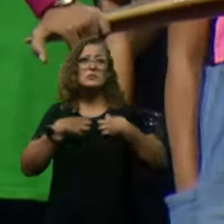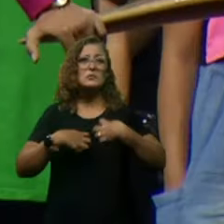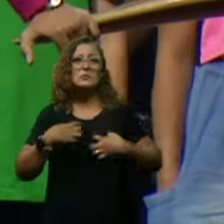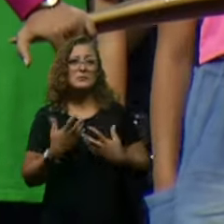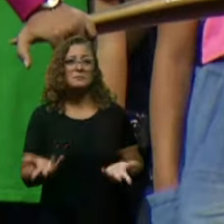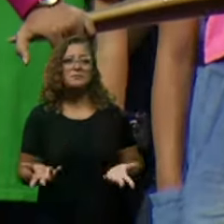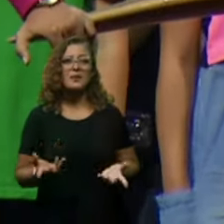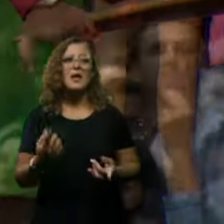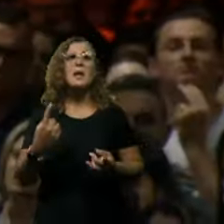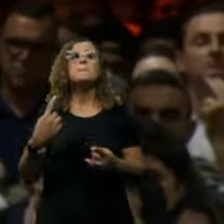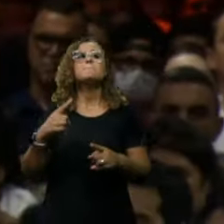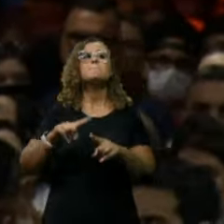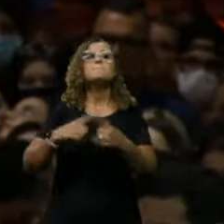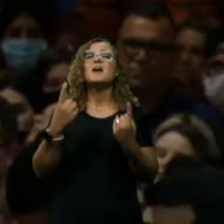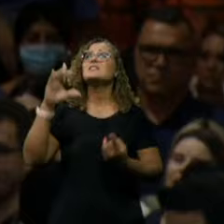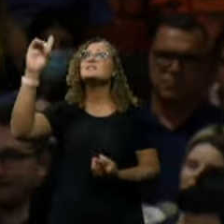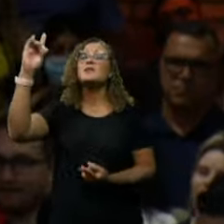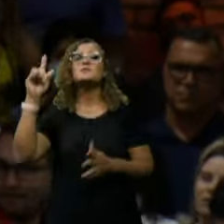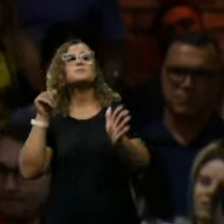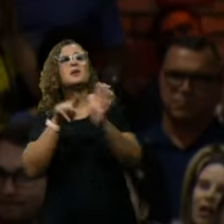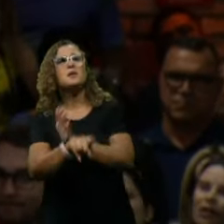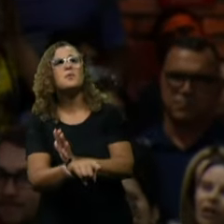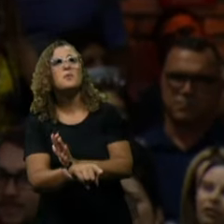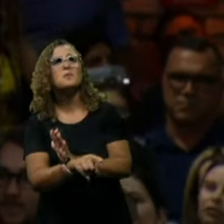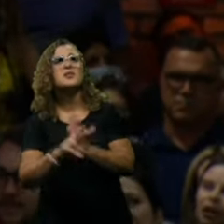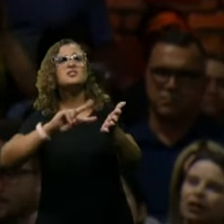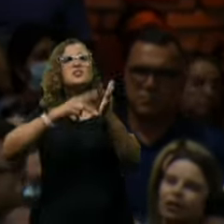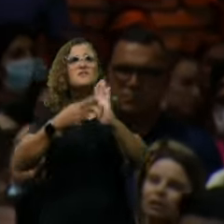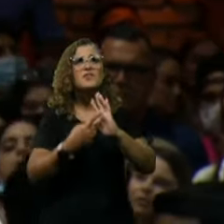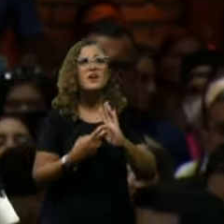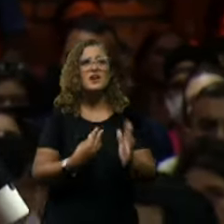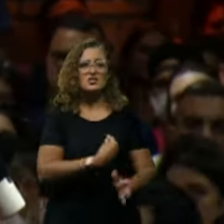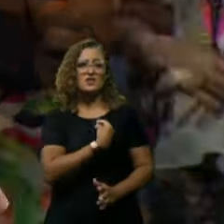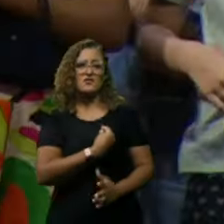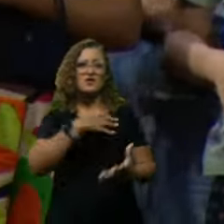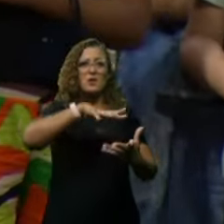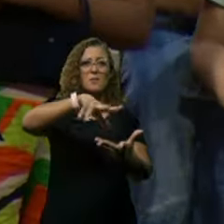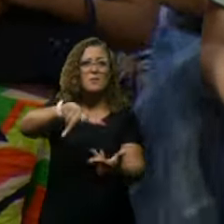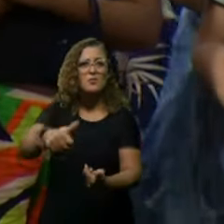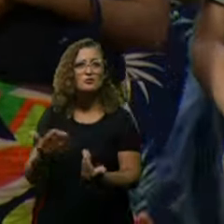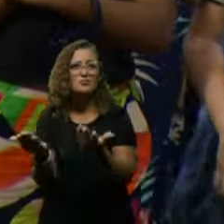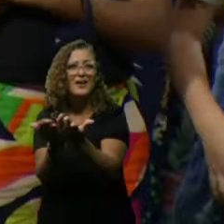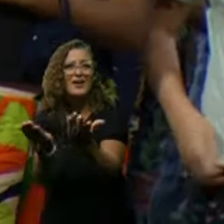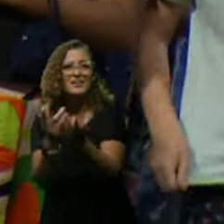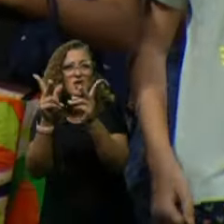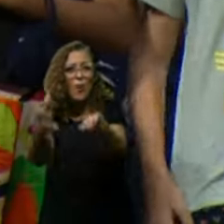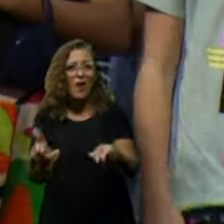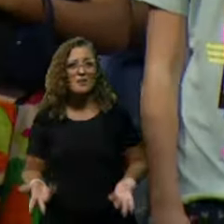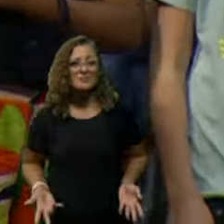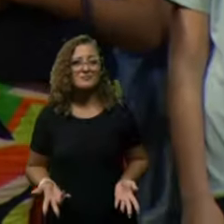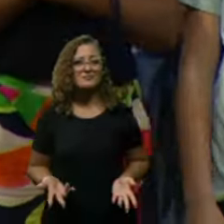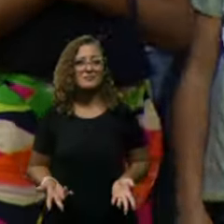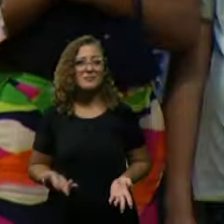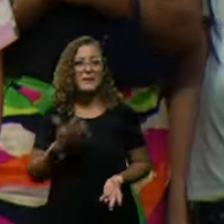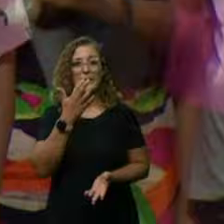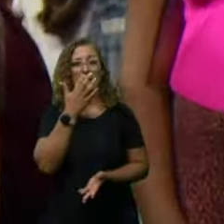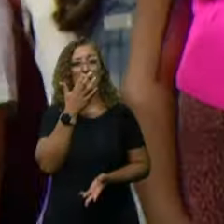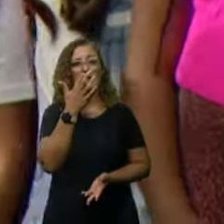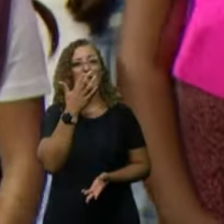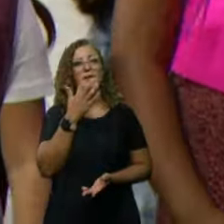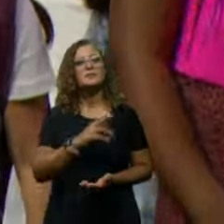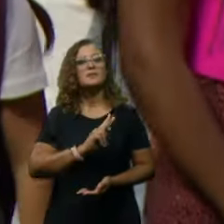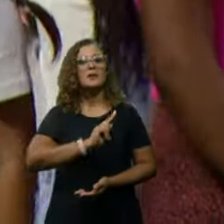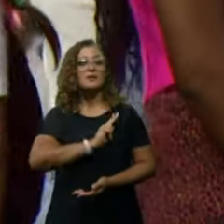os que perecem oi oi E aí eu vejo o autor da carta aos hebreus você não sabe o que é nós